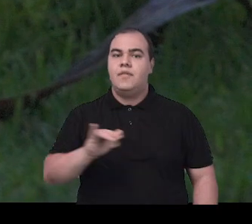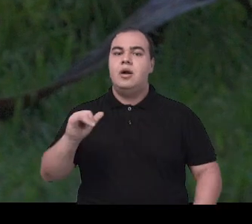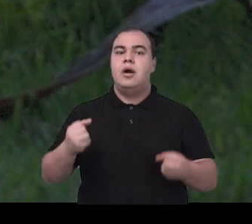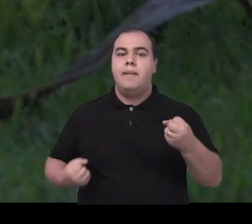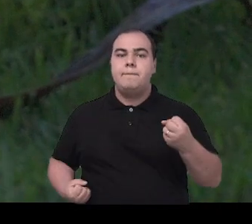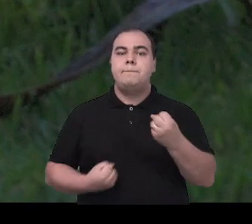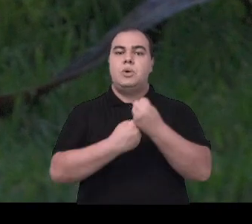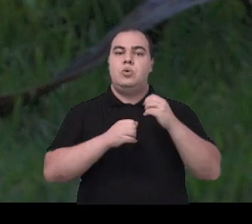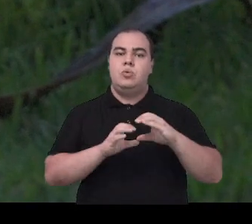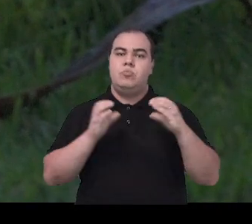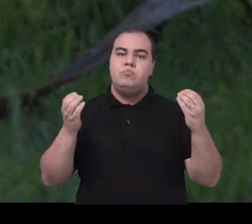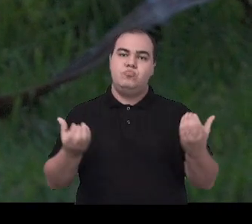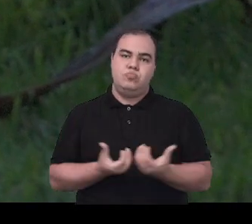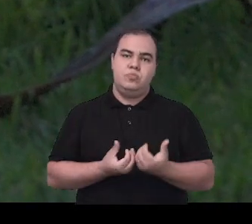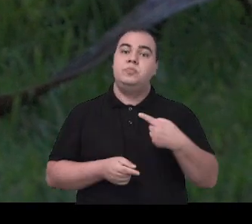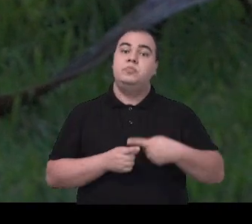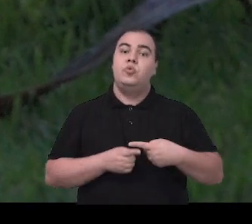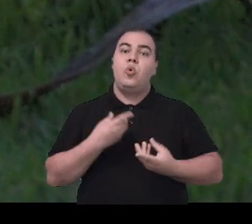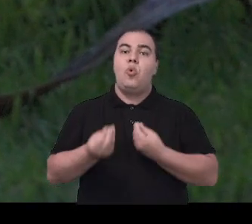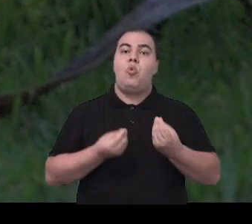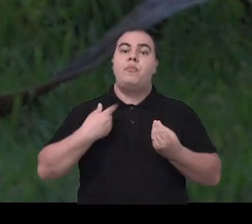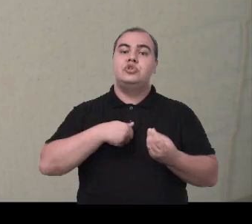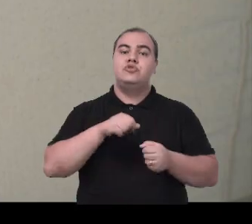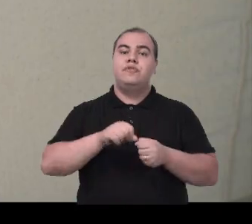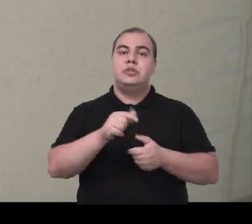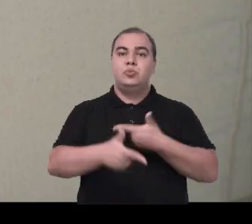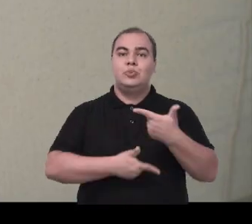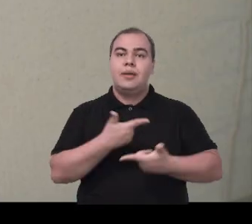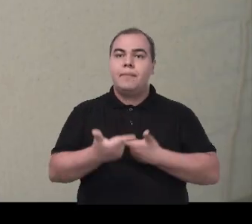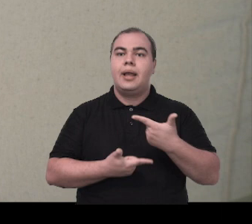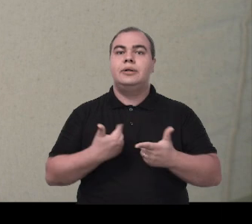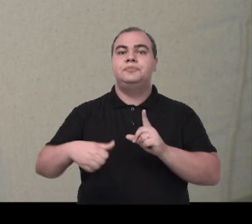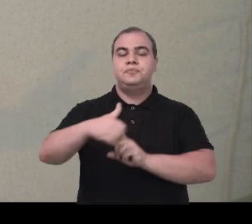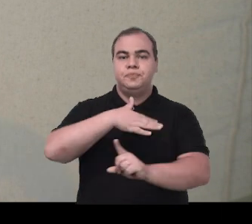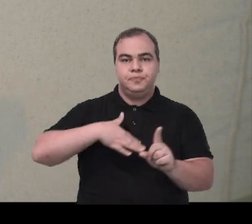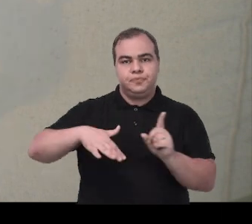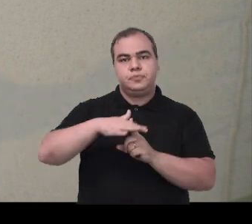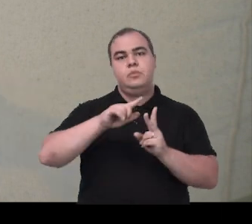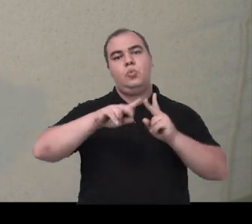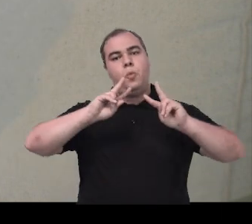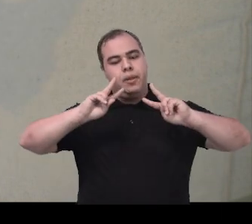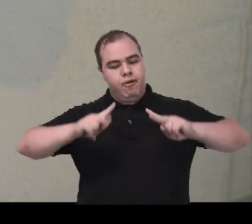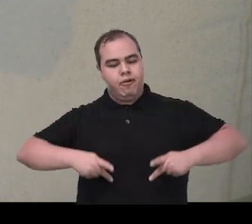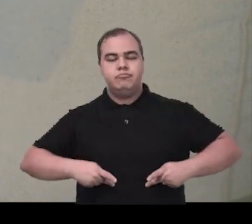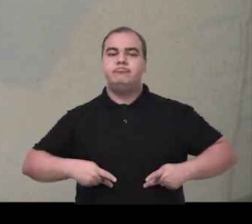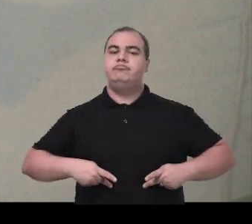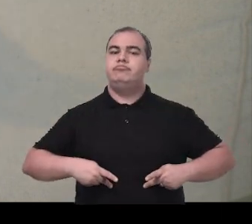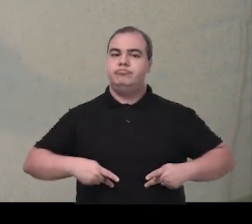apoio da comunidade. Porque como a gente faz um trabalho social,